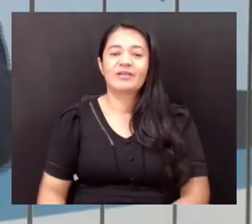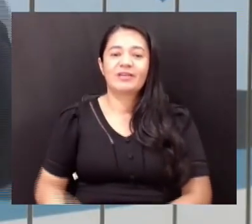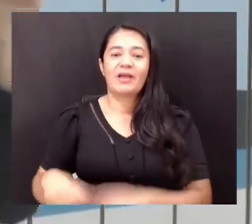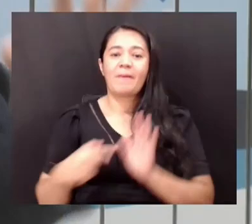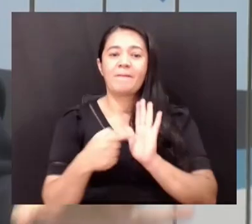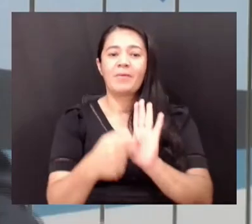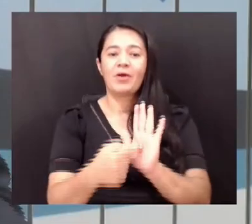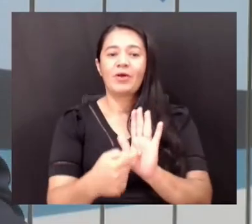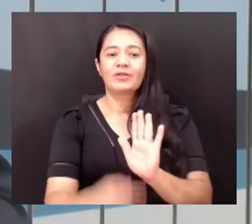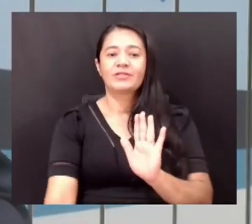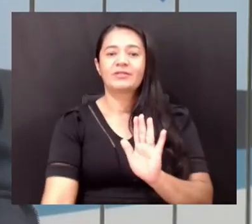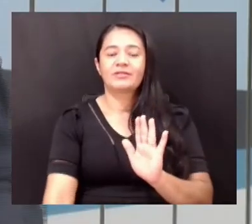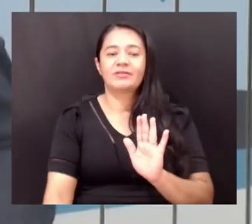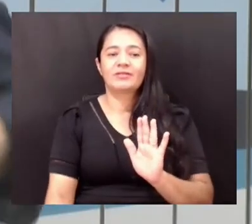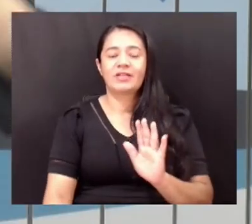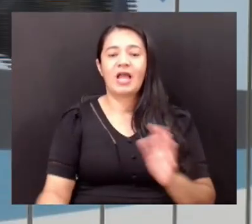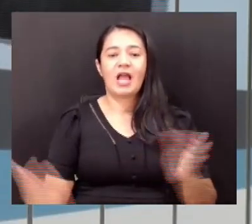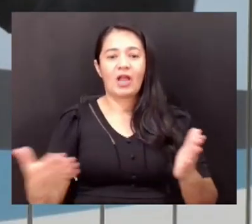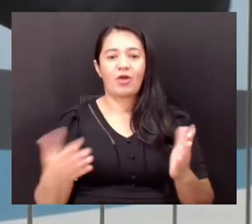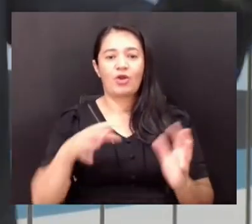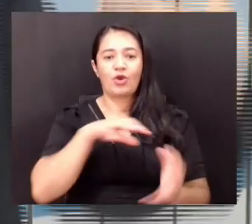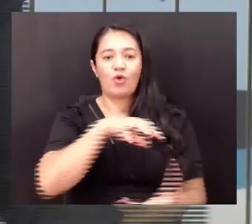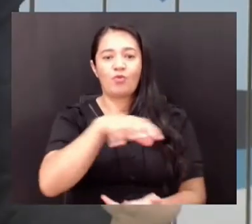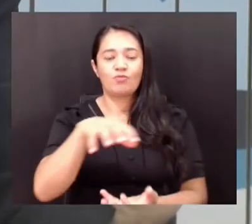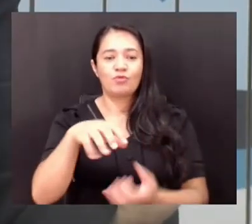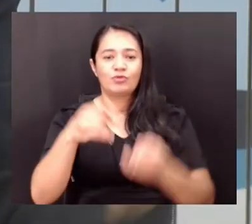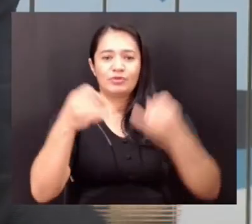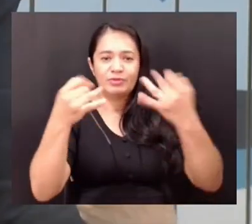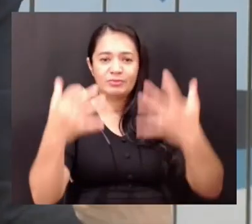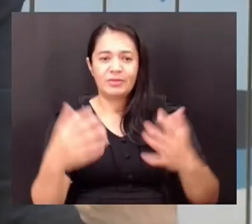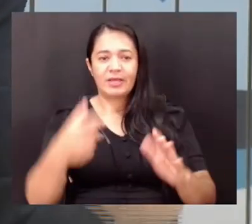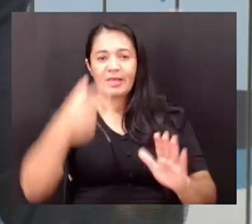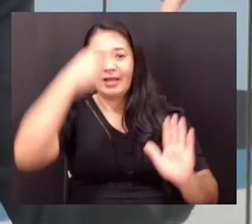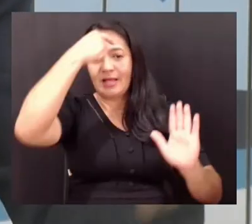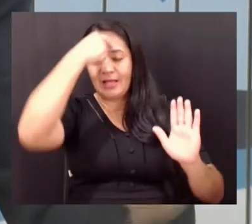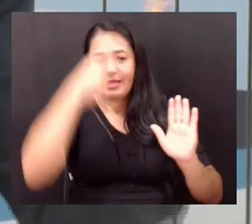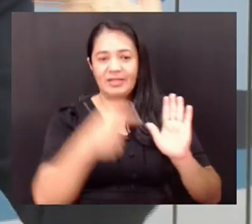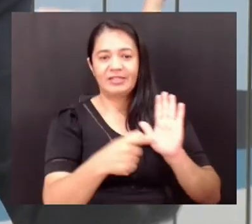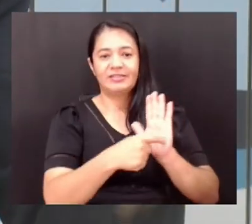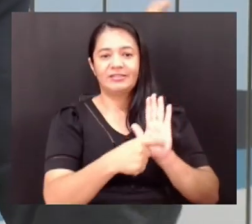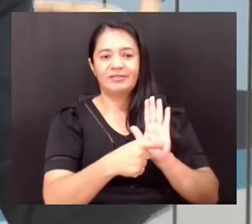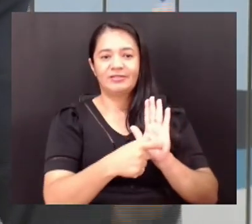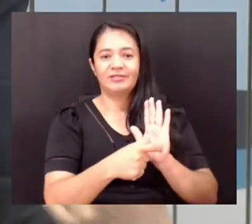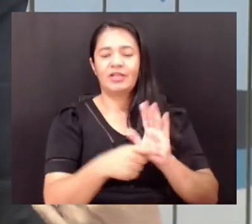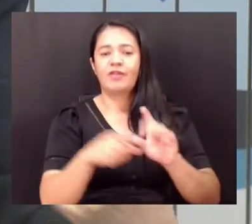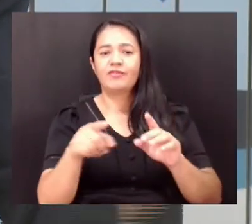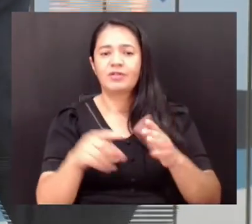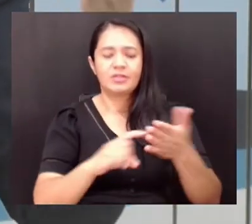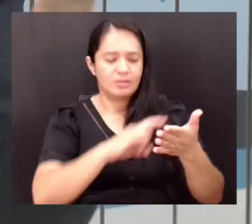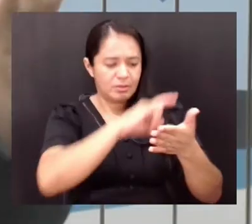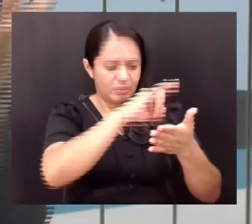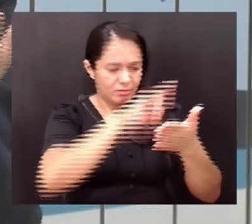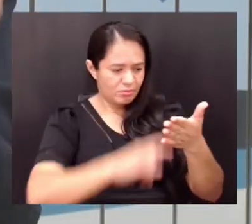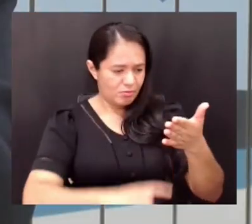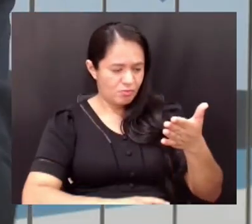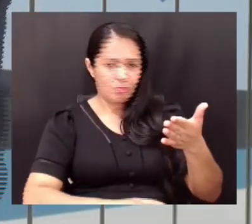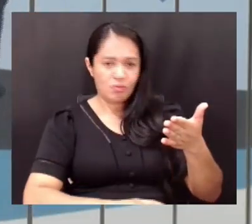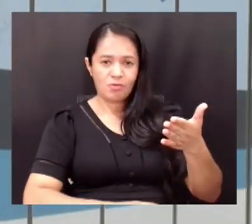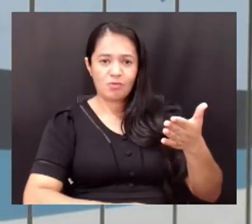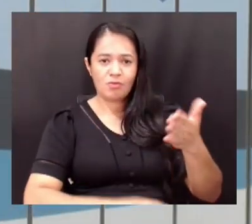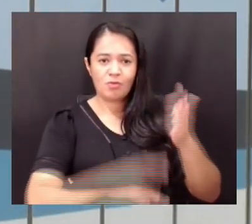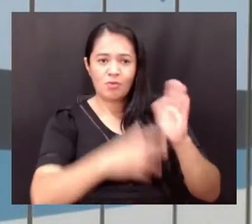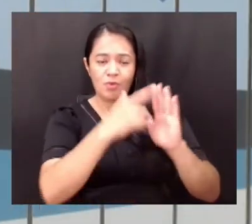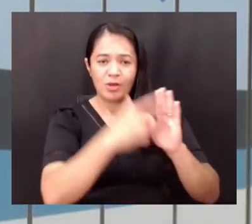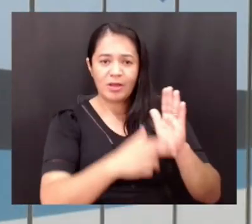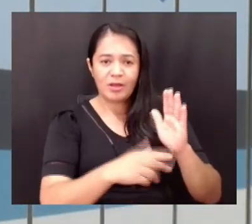de inteligência artificial, aí você abre o relatório do Fórum Econômico Mundial, que fala sobre o